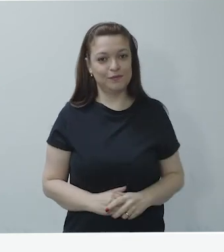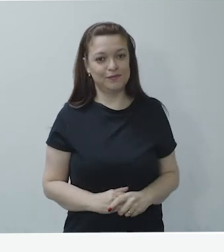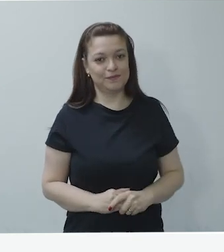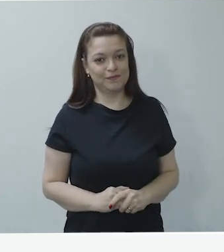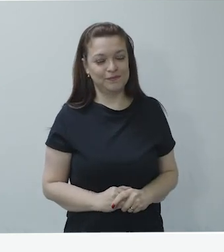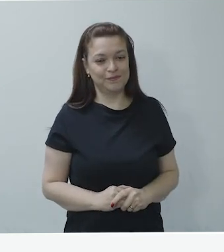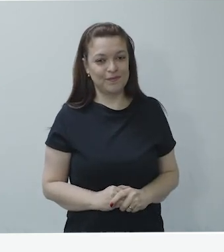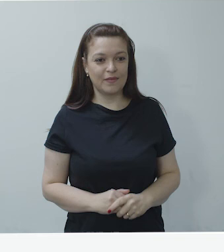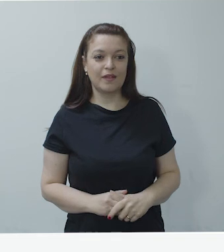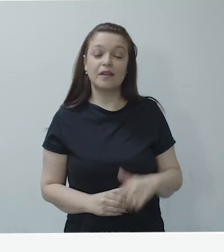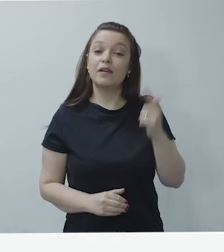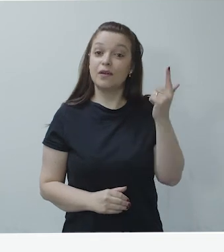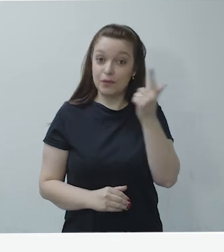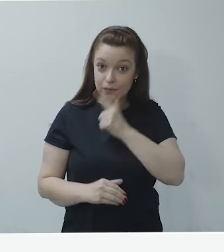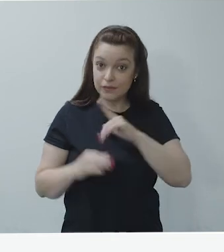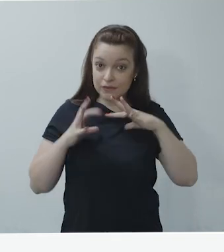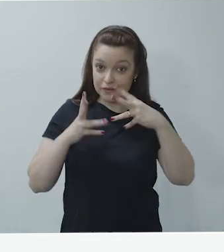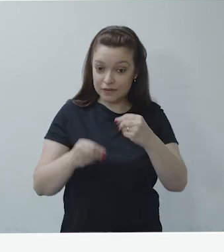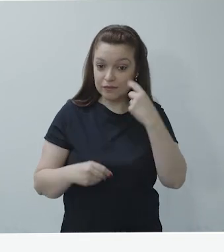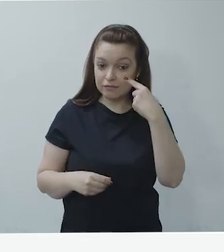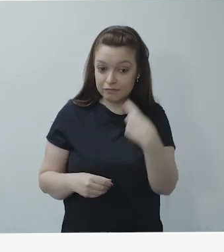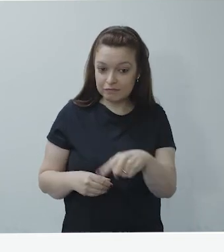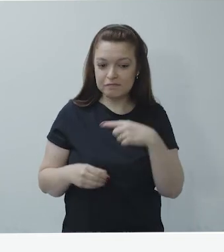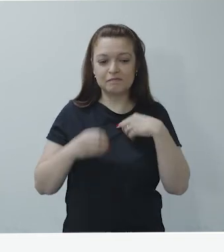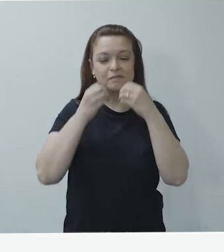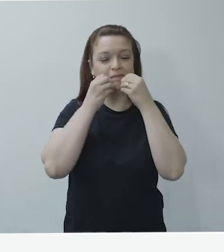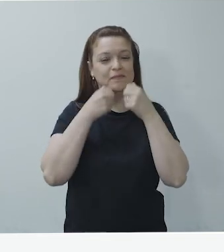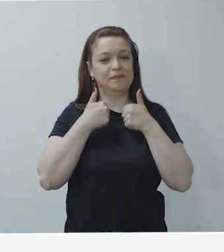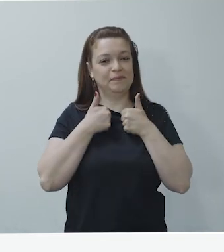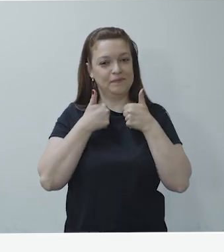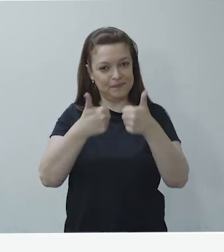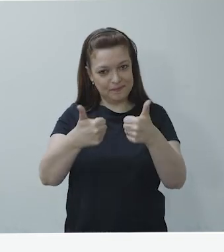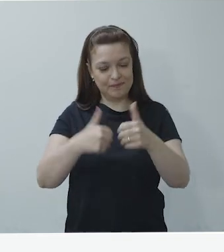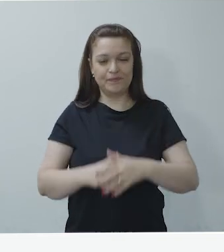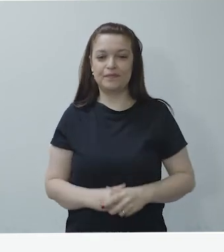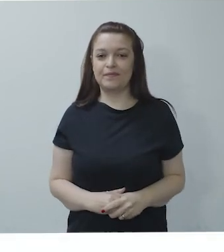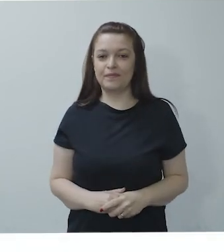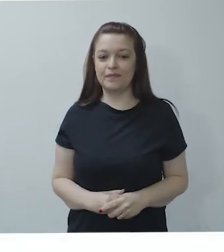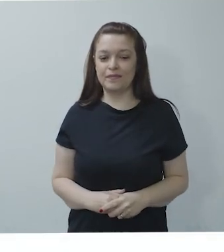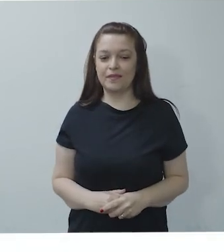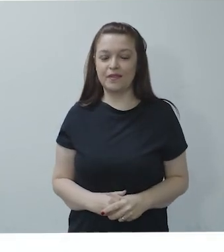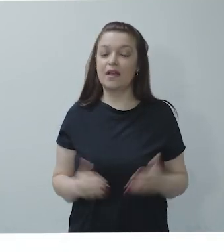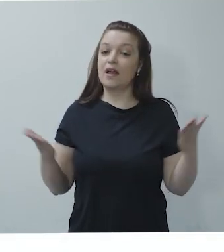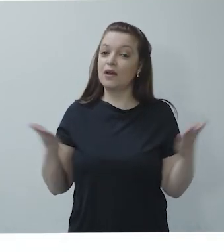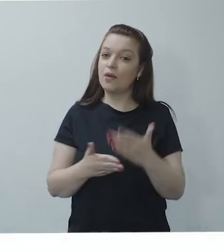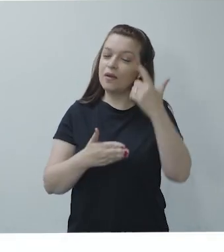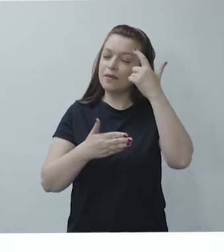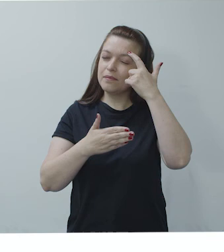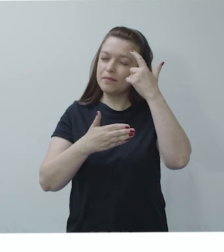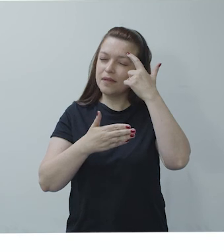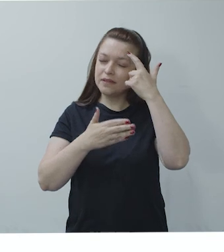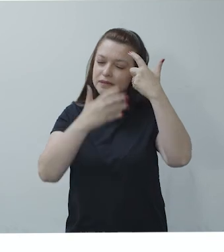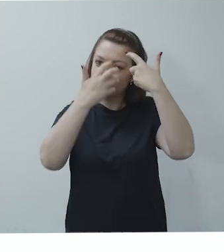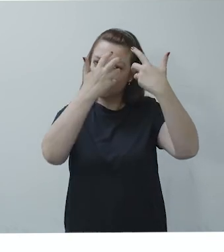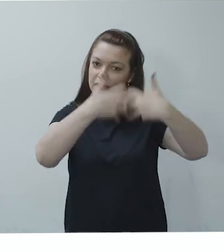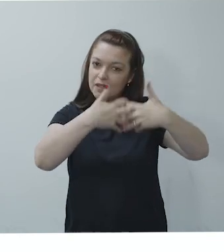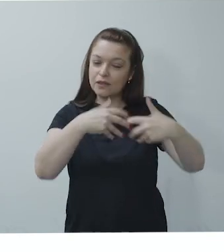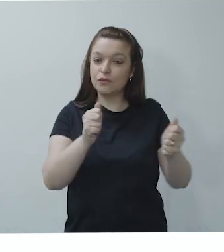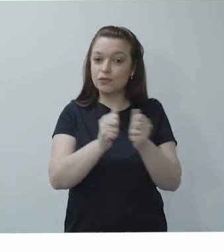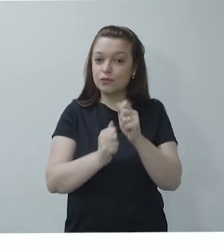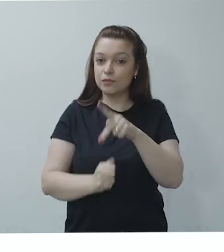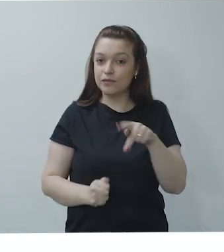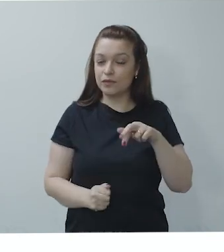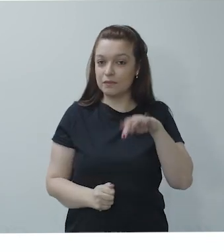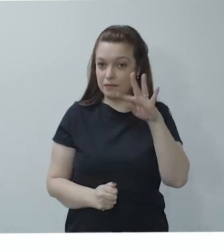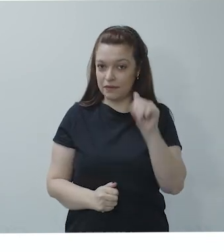último erro. Conseguiram adivinhar todos? Muito bem. Então, agora vocês ficam com Pensando com Lógica junto